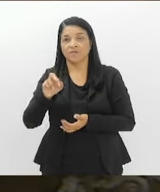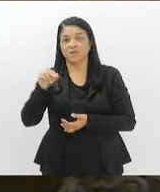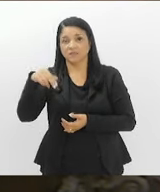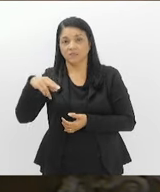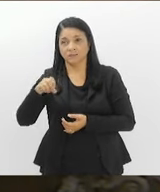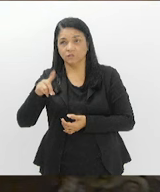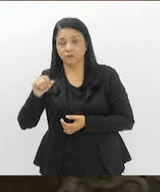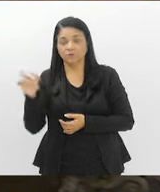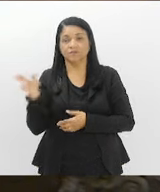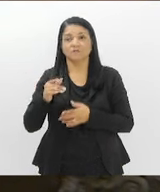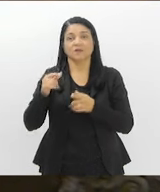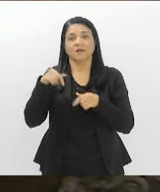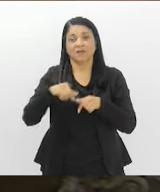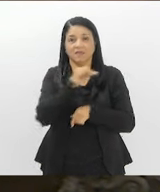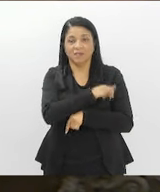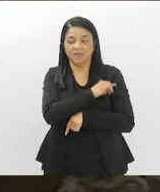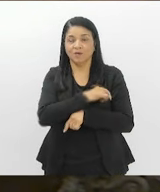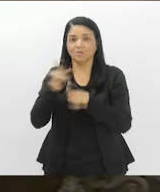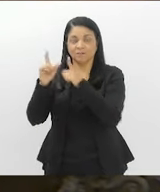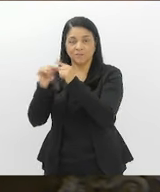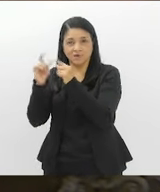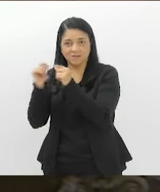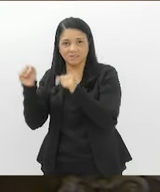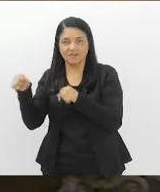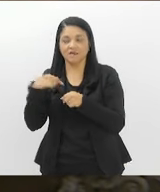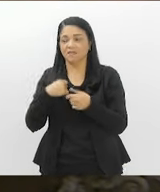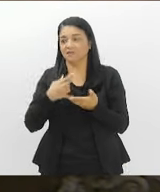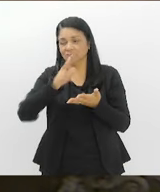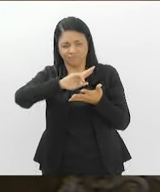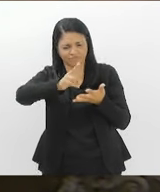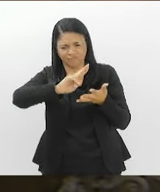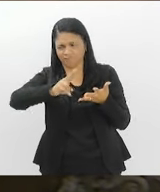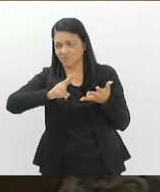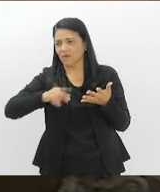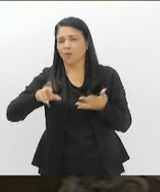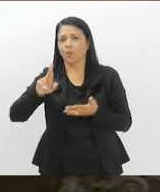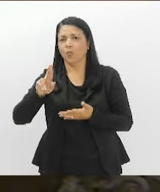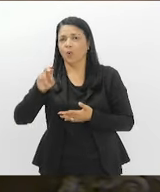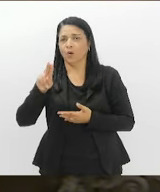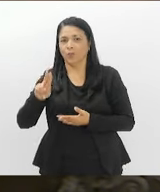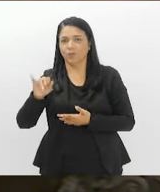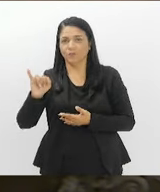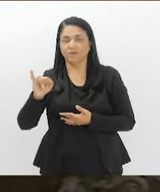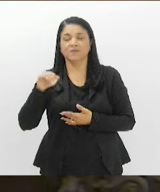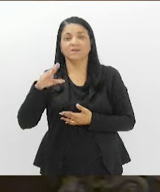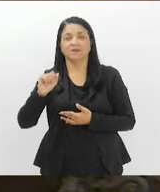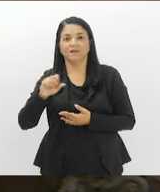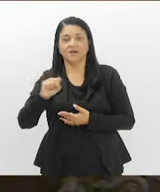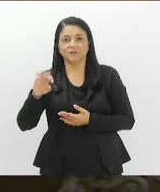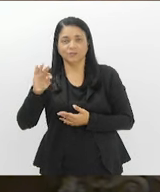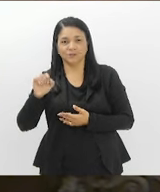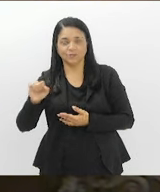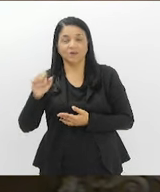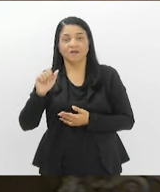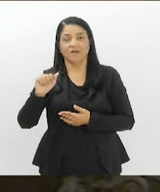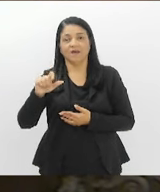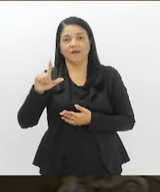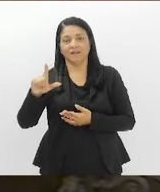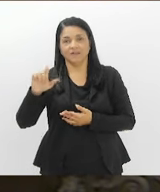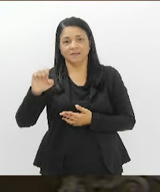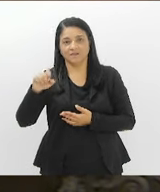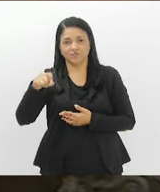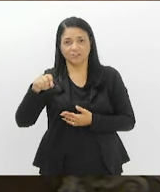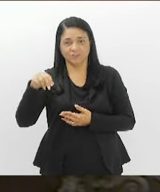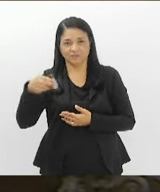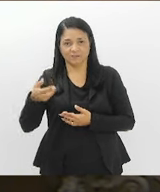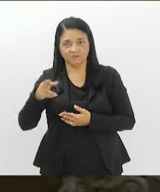em Brasília, Ricardo Cravo Albim, Rui Castro, Afonso Nunes, Alexandre Garcia, o